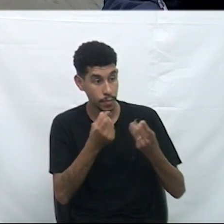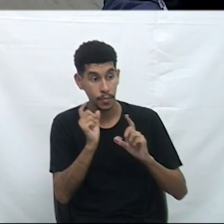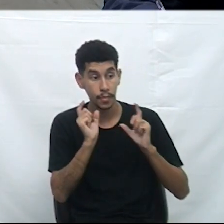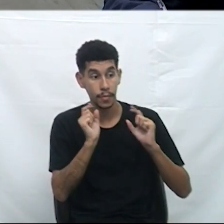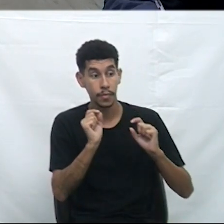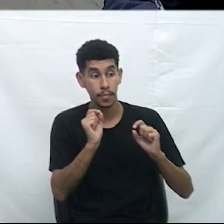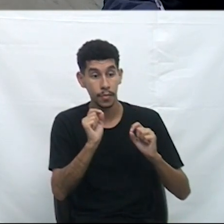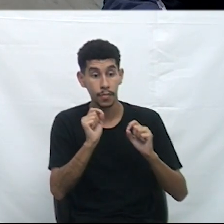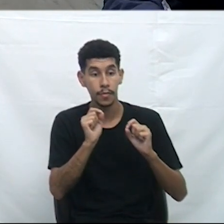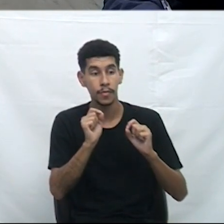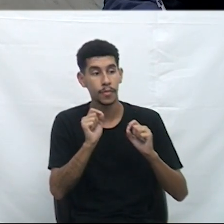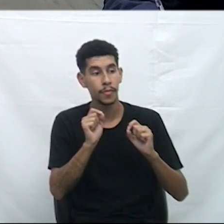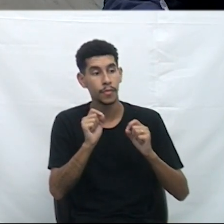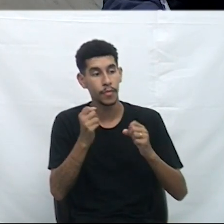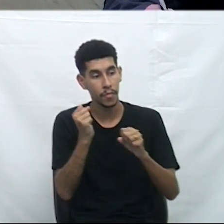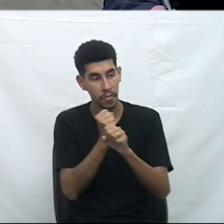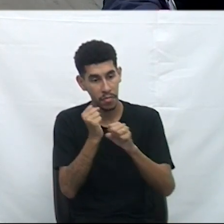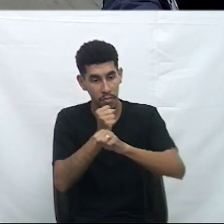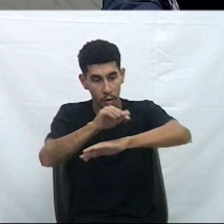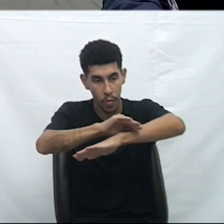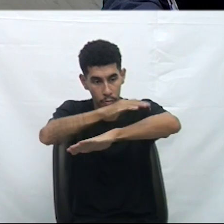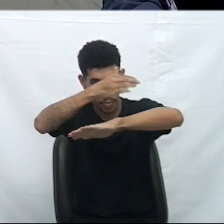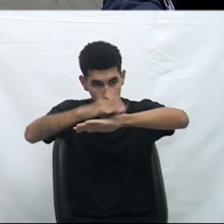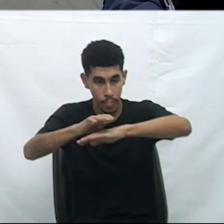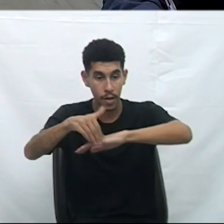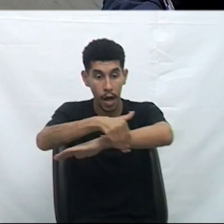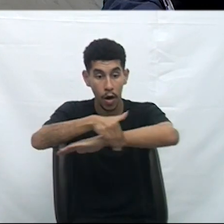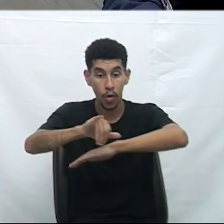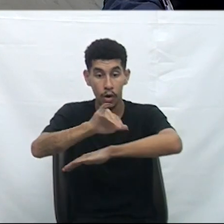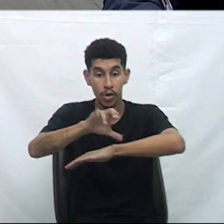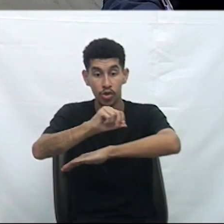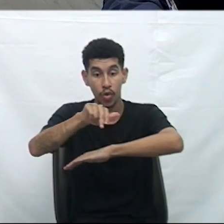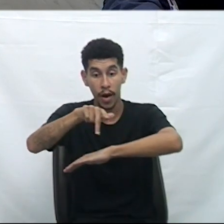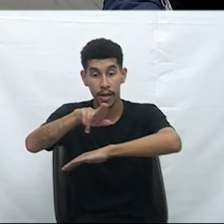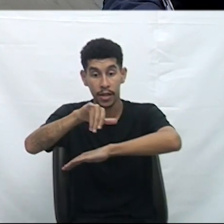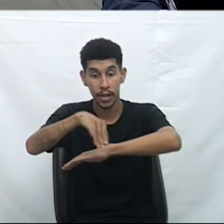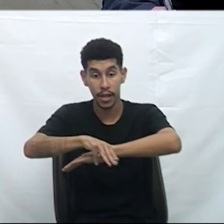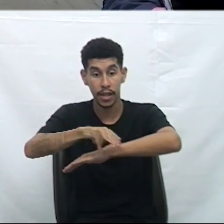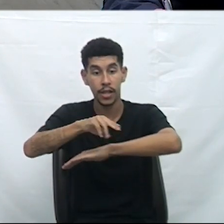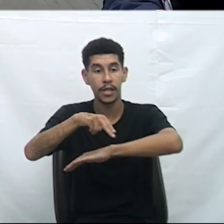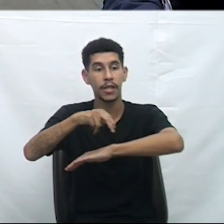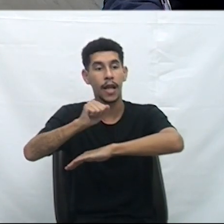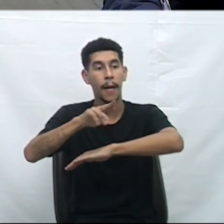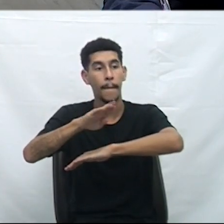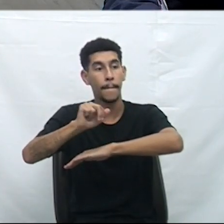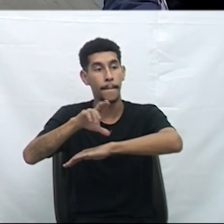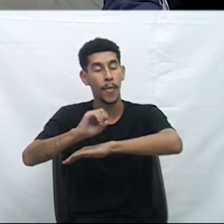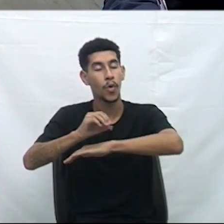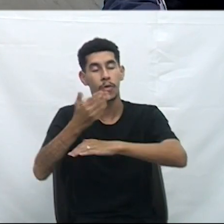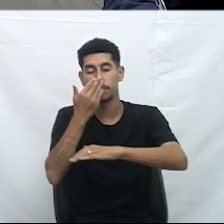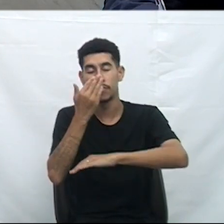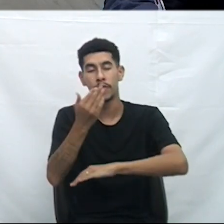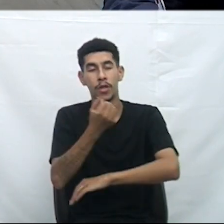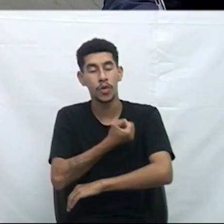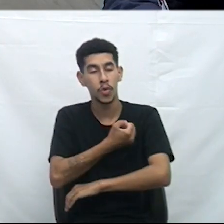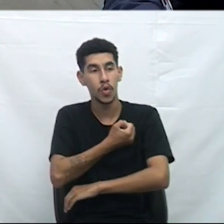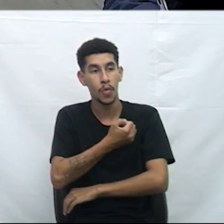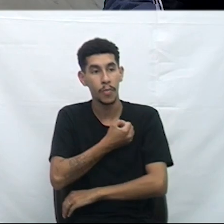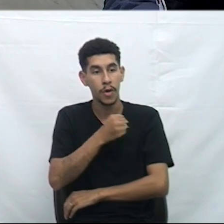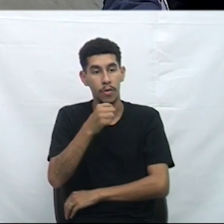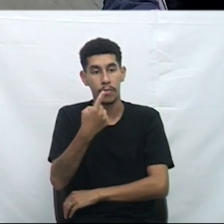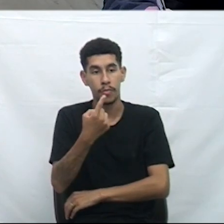de um redutor de velocidade na Rua Joaquim Nabuco em frente ao número 1195, bairro Michel.